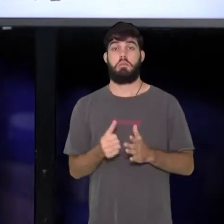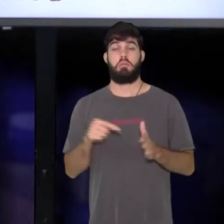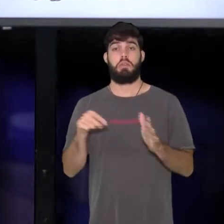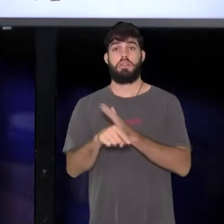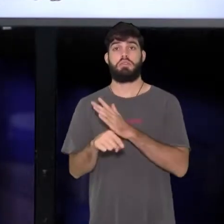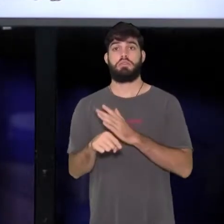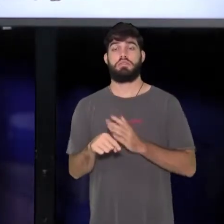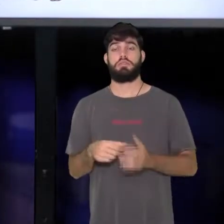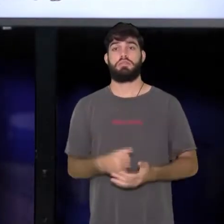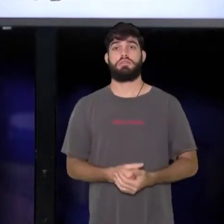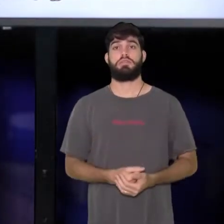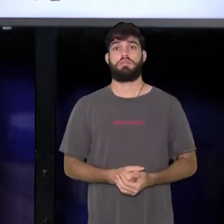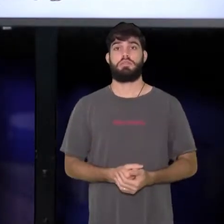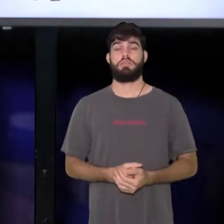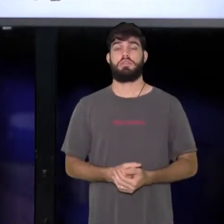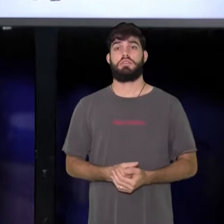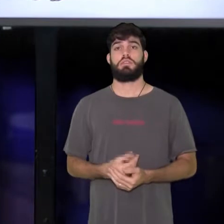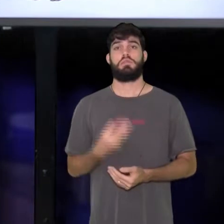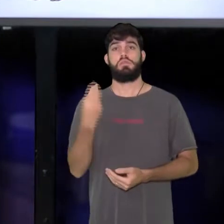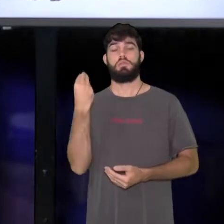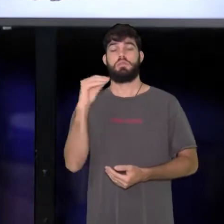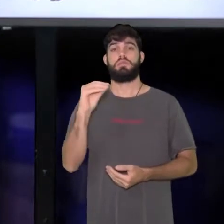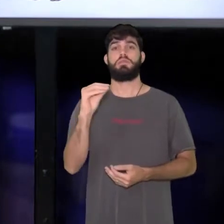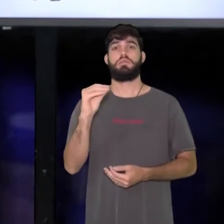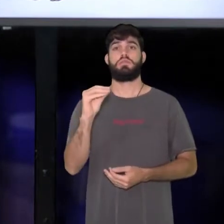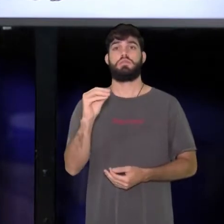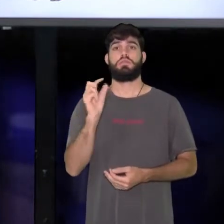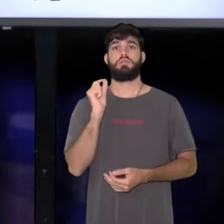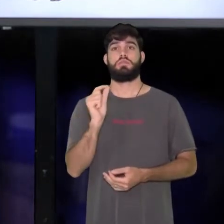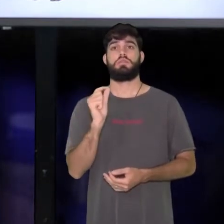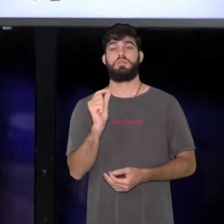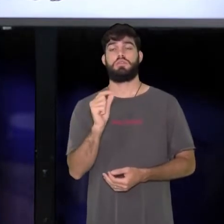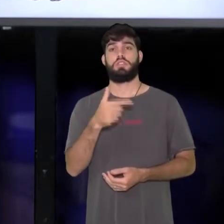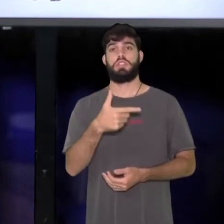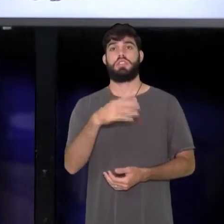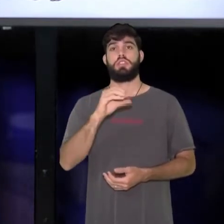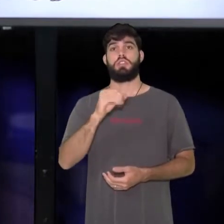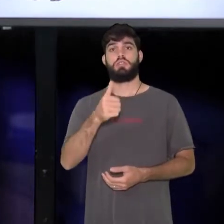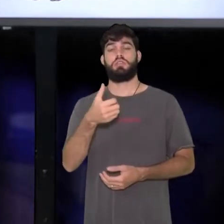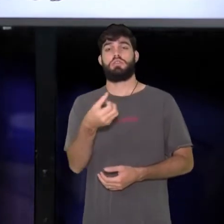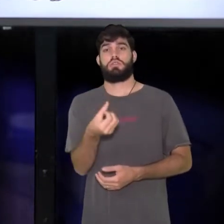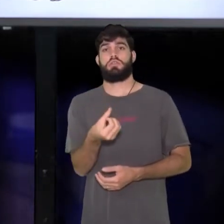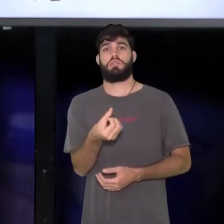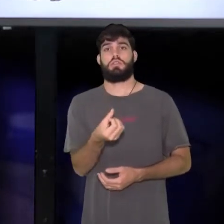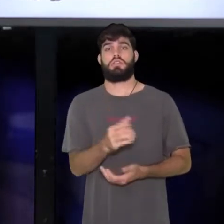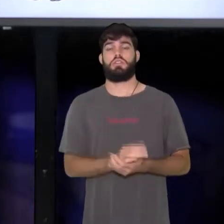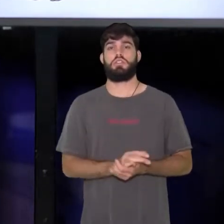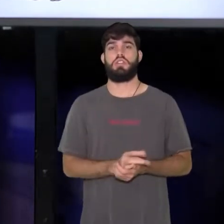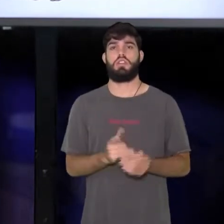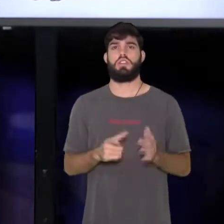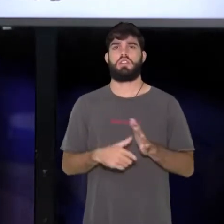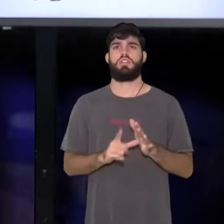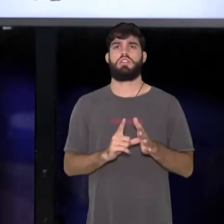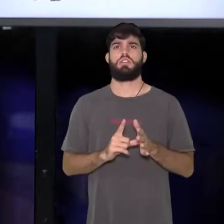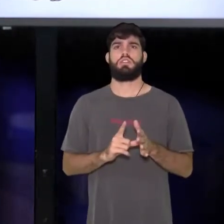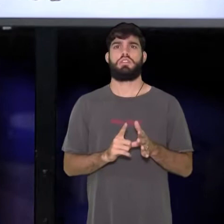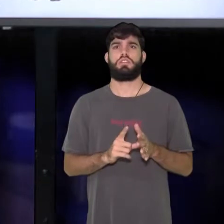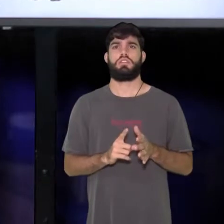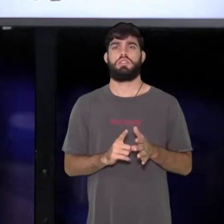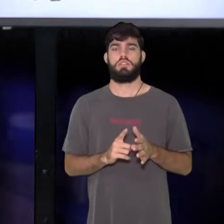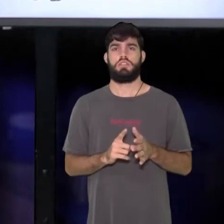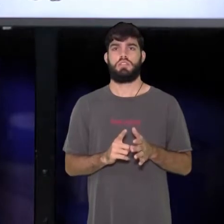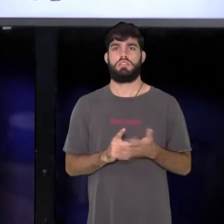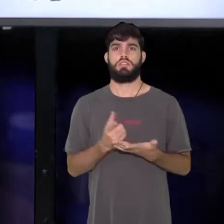vocês foi publicada em 2016, um pouquinho antes ali